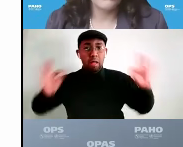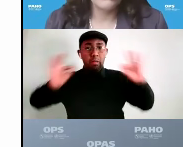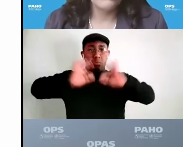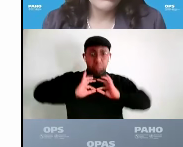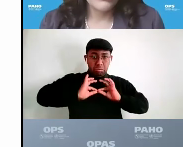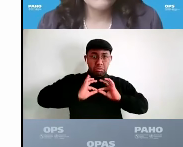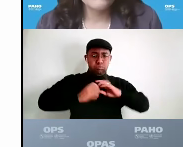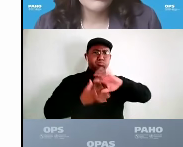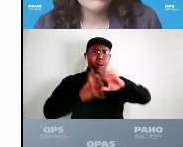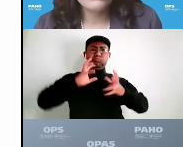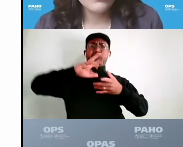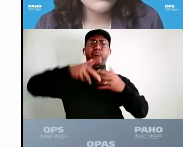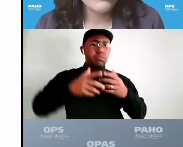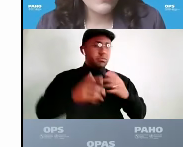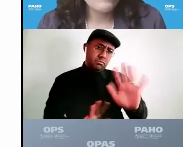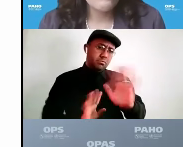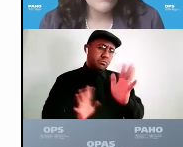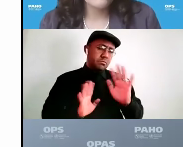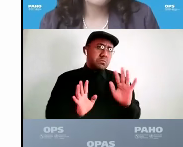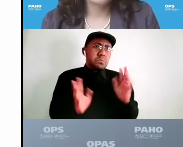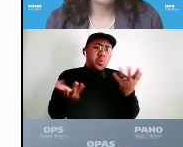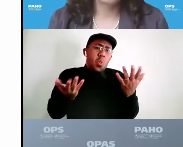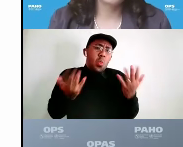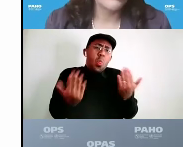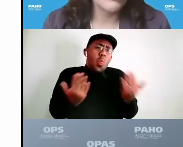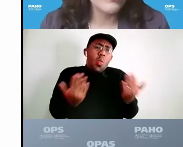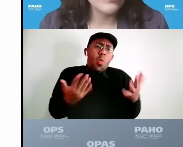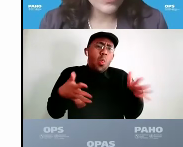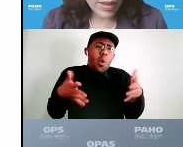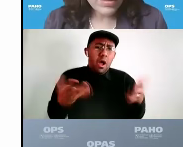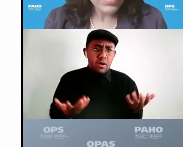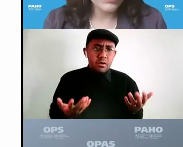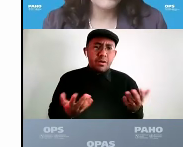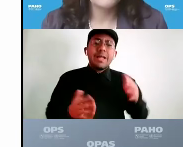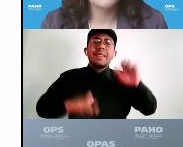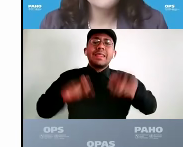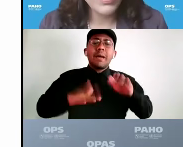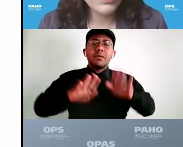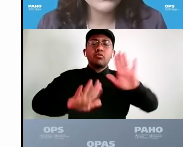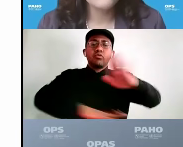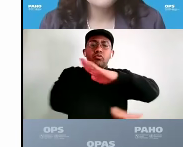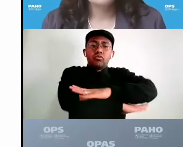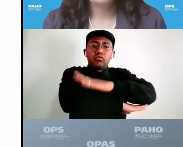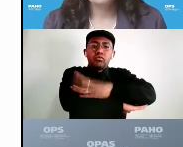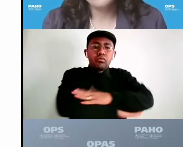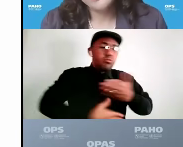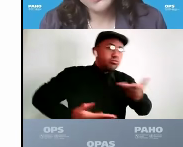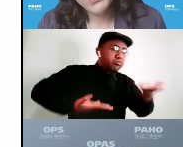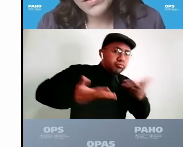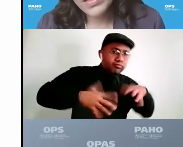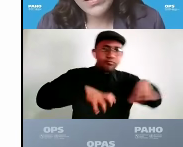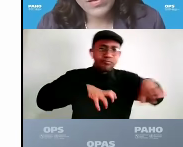fazer uma evolução diferente dessa doença. Estão relacionados mais com os padrões de conduta e de